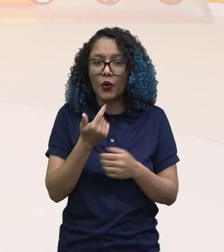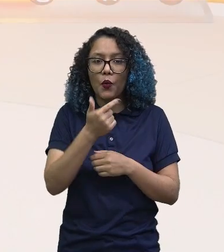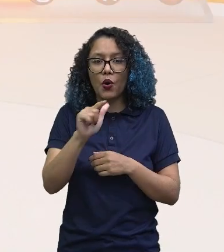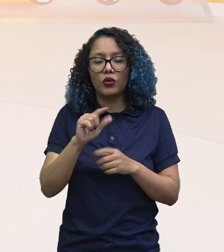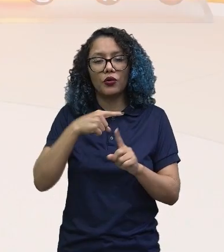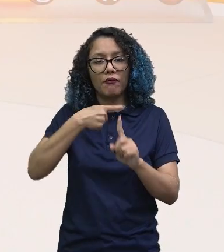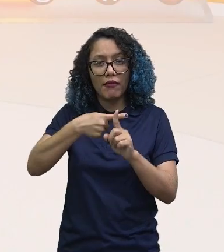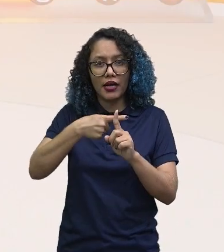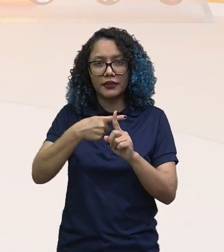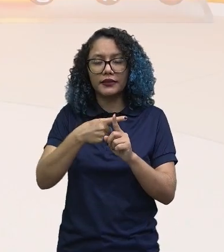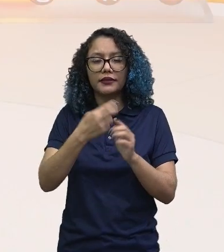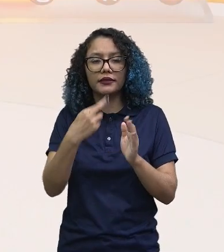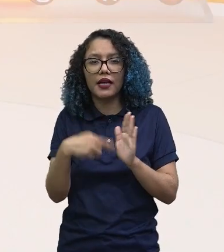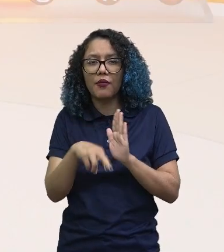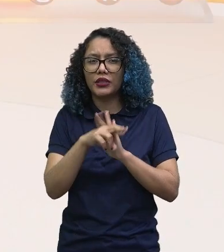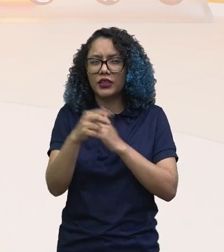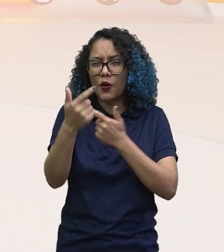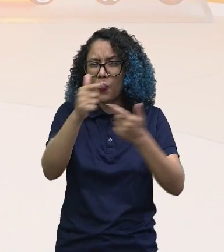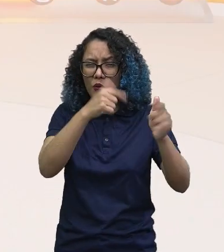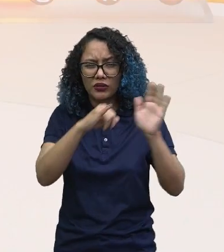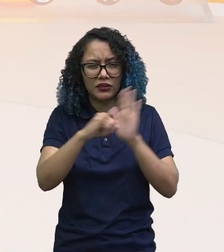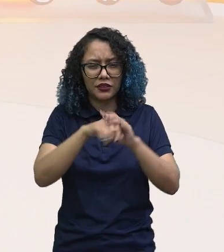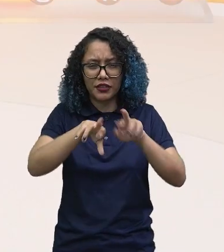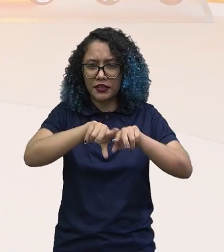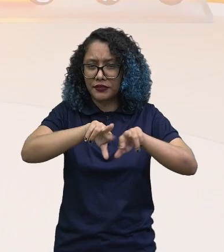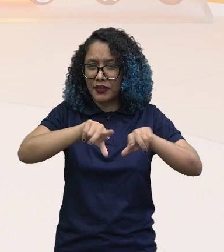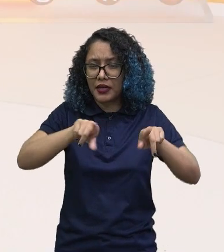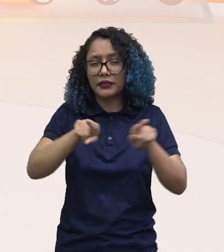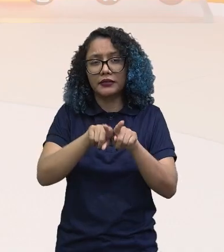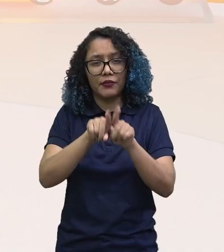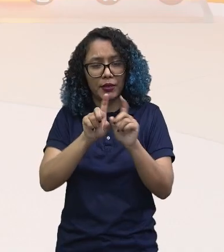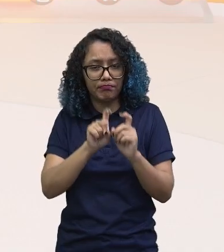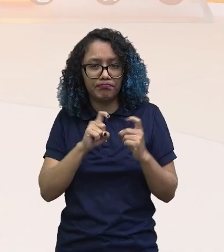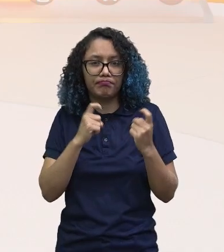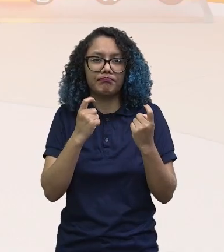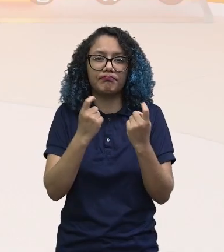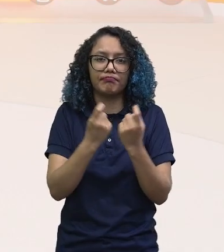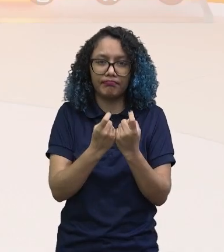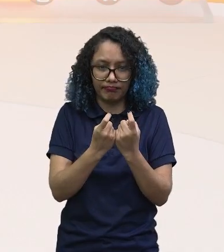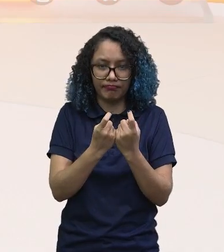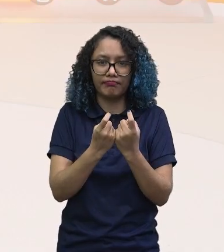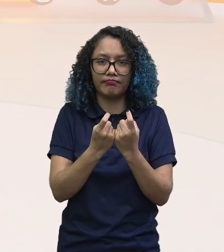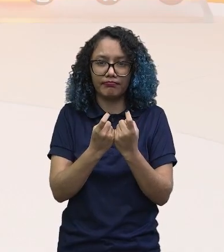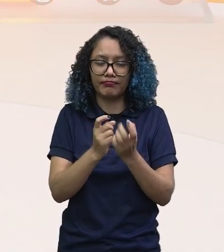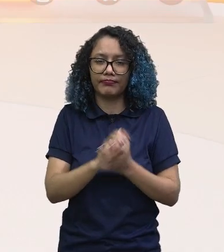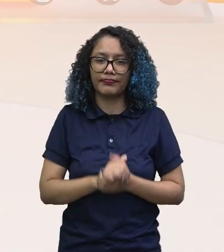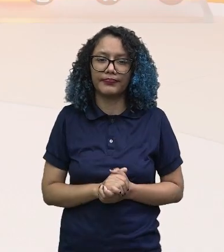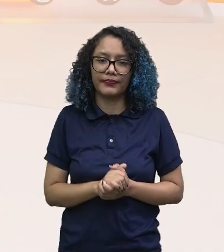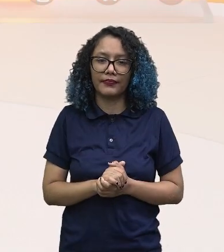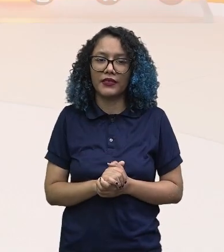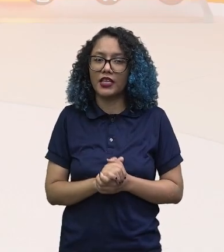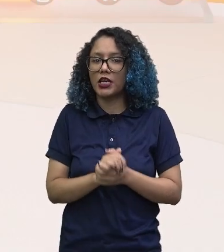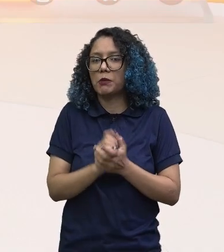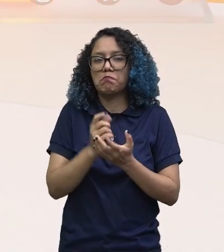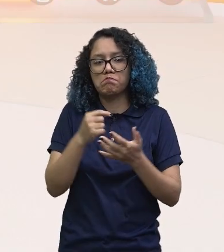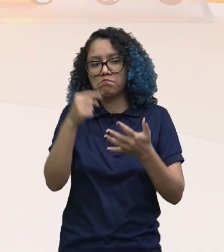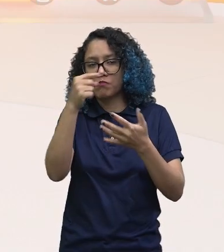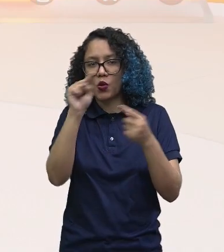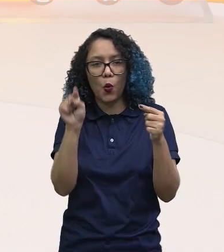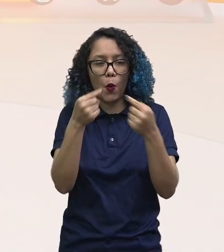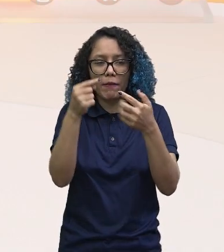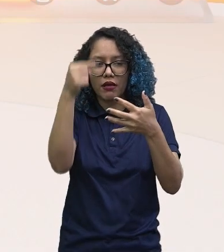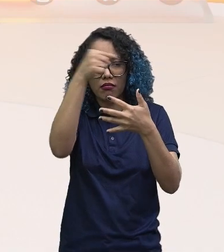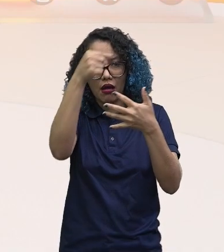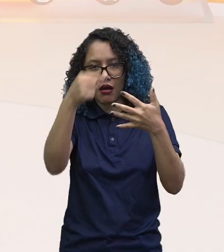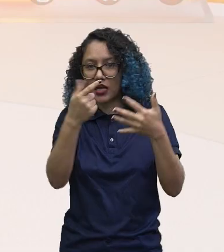o mais, né, que representa outras identidades e orientações que não estão explícitas nas siglas, promovendo